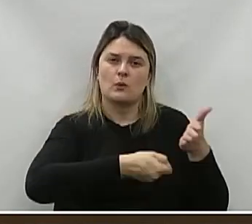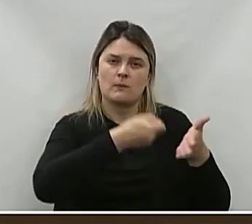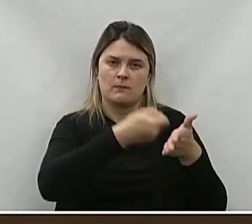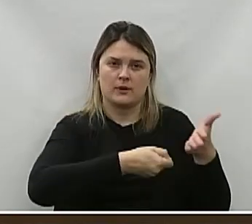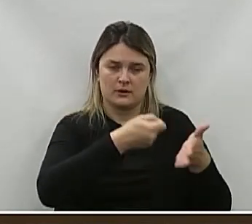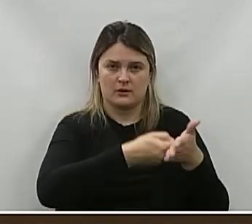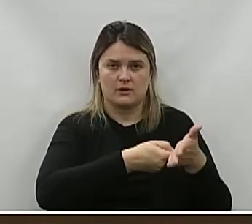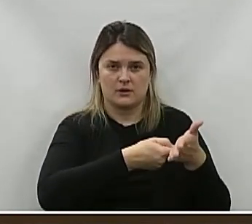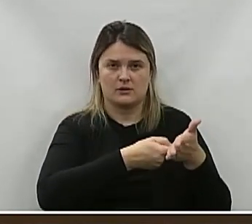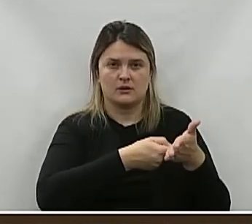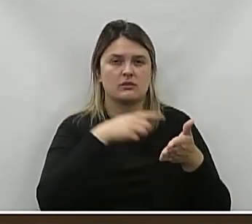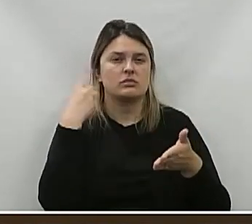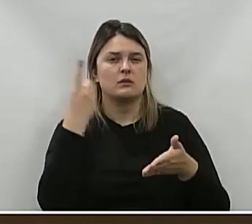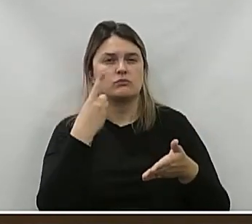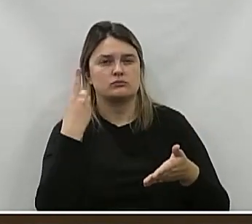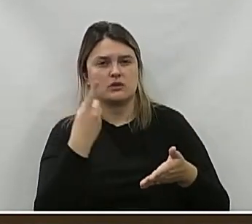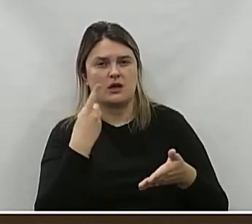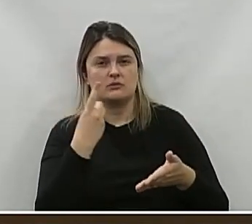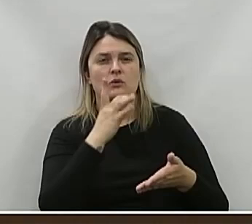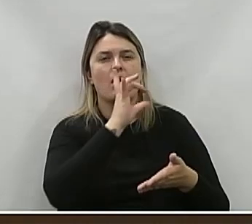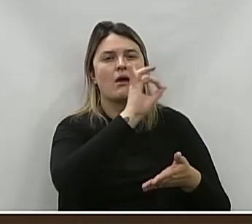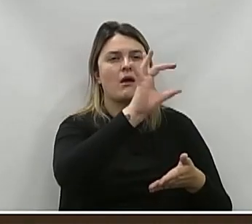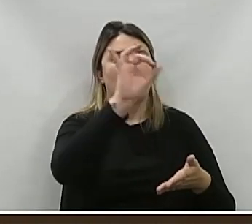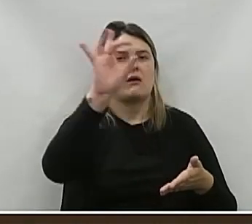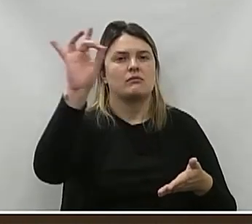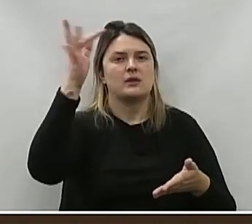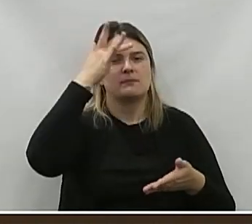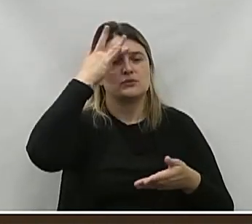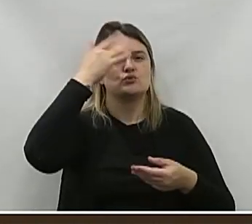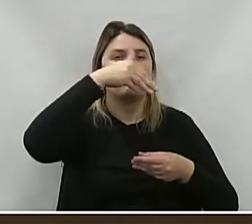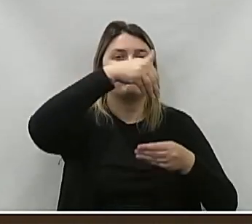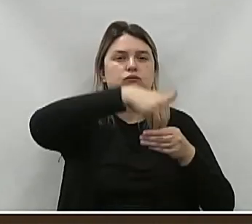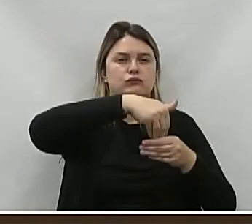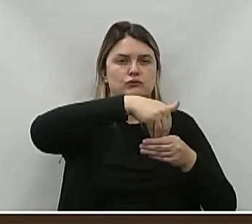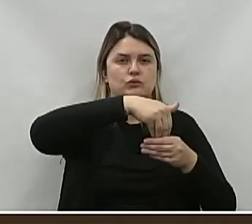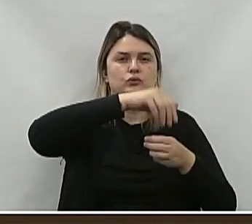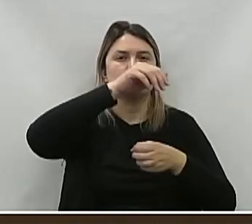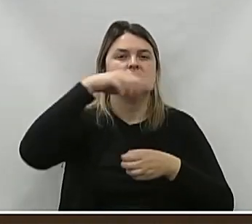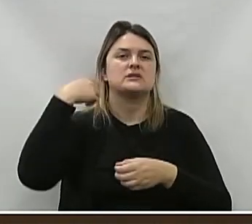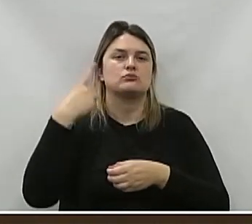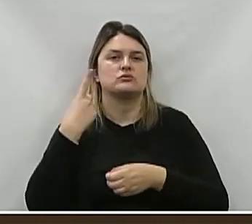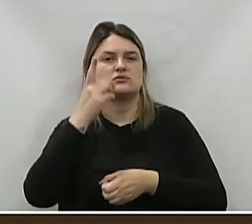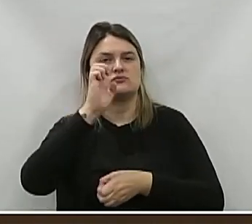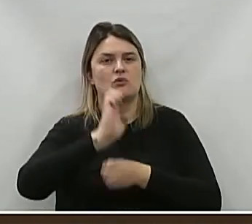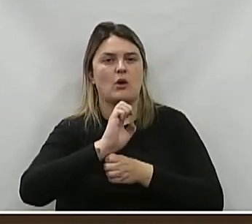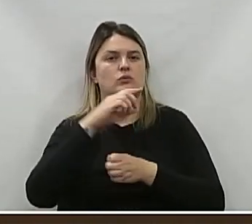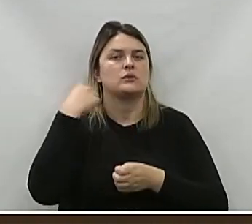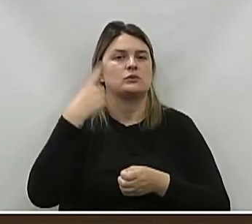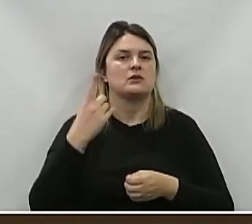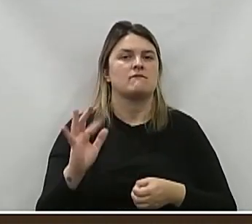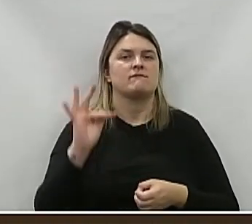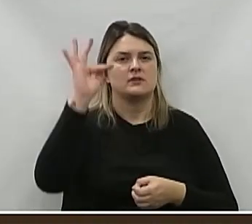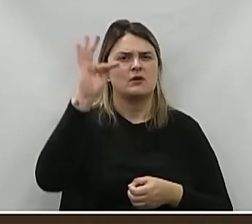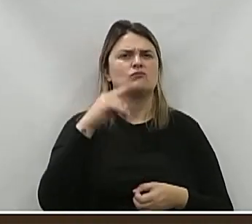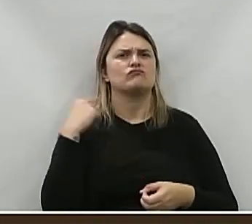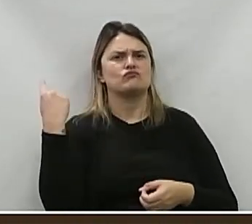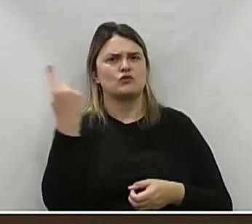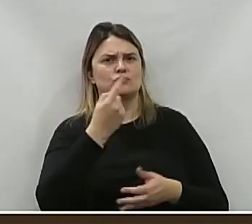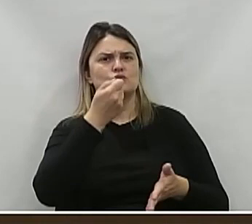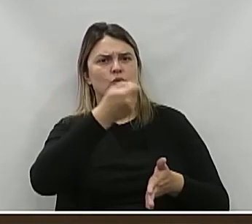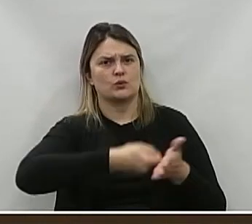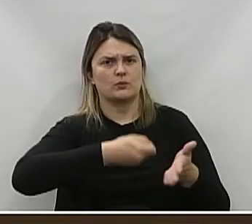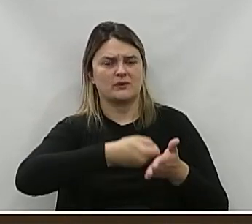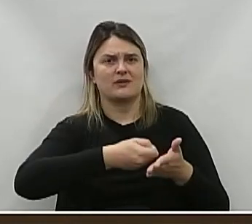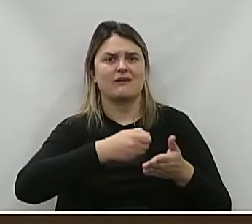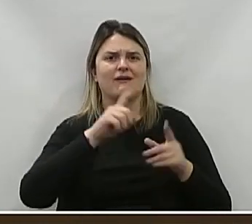do dos deputados cada um aqui votou para um deputado estadual Federal vamos cobrar e